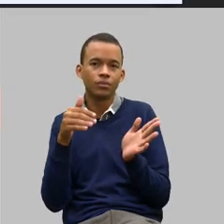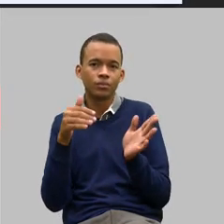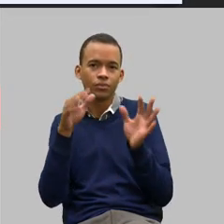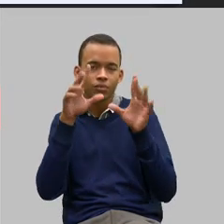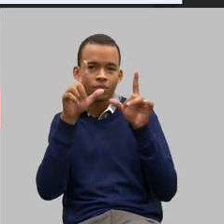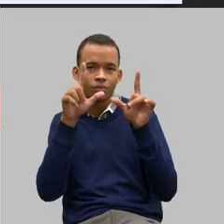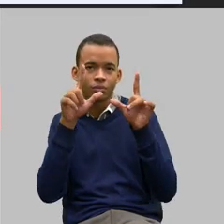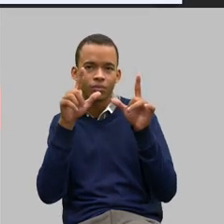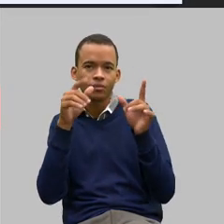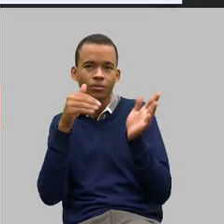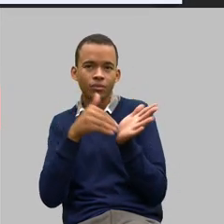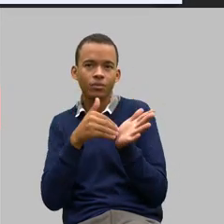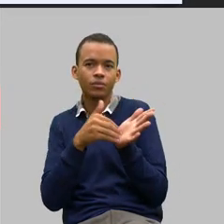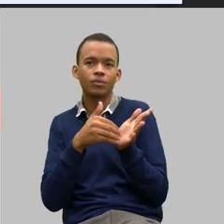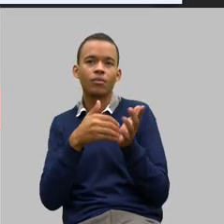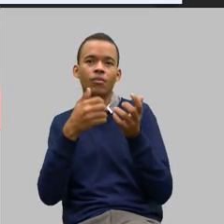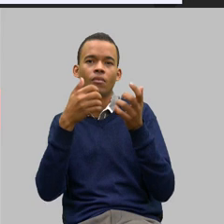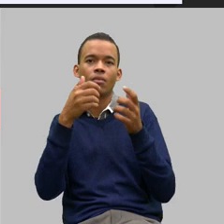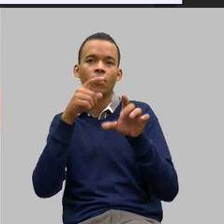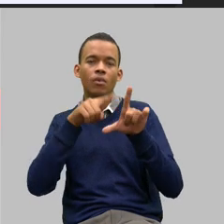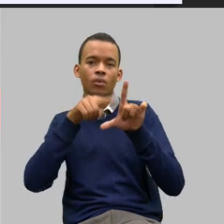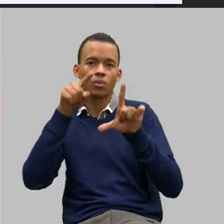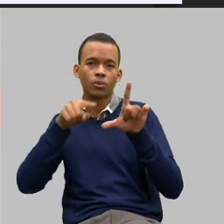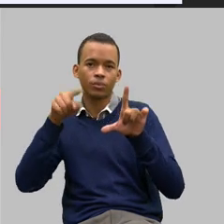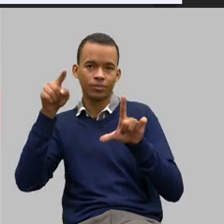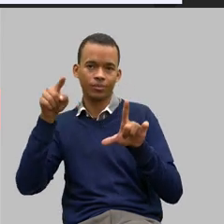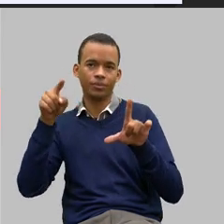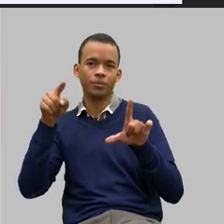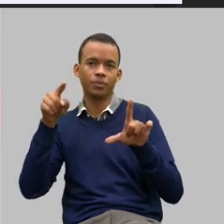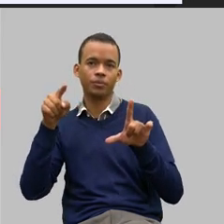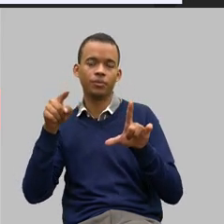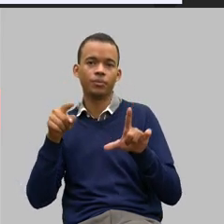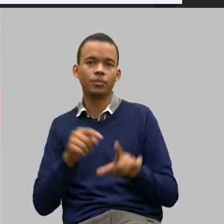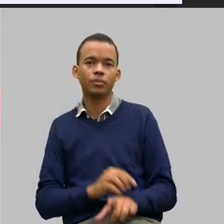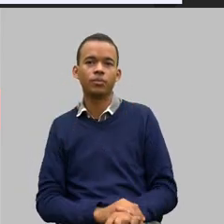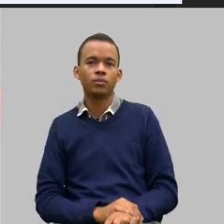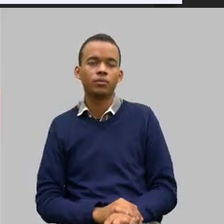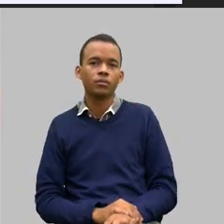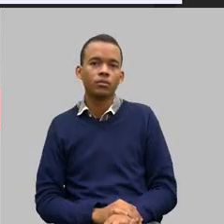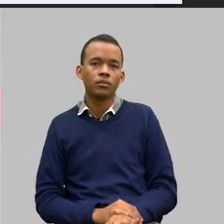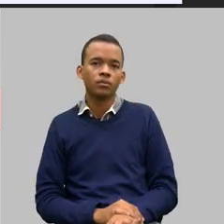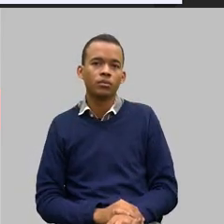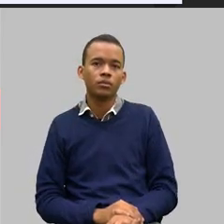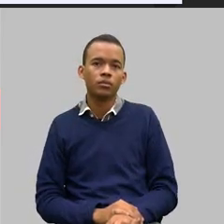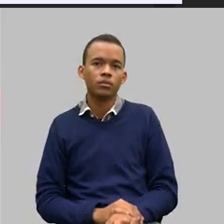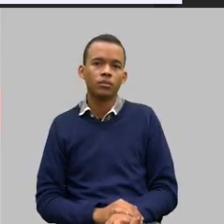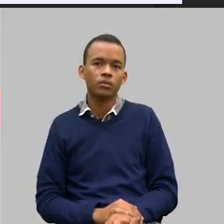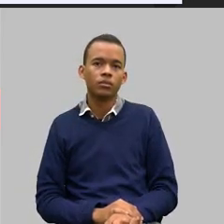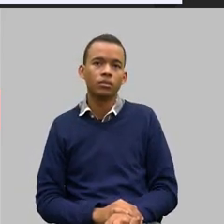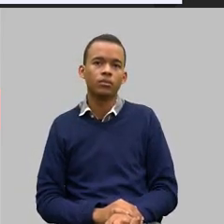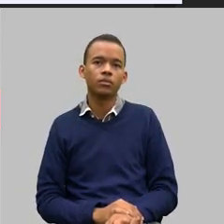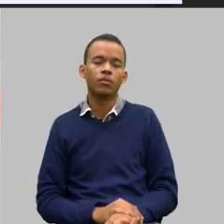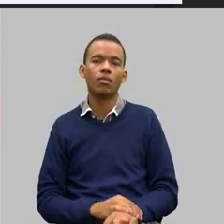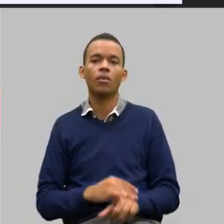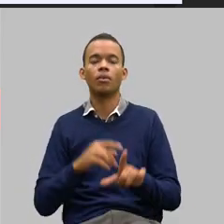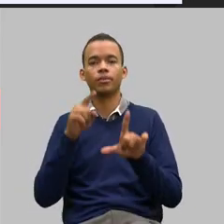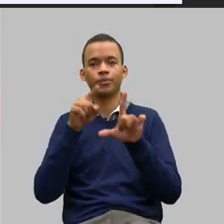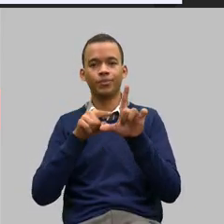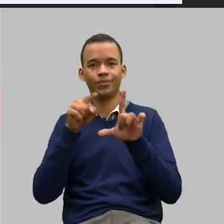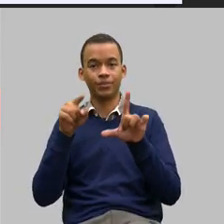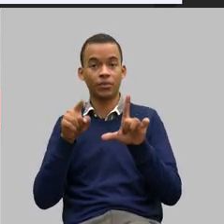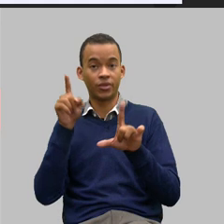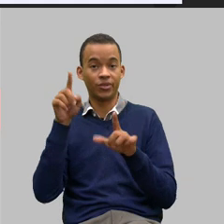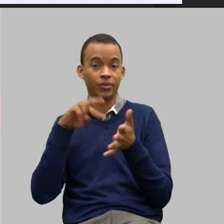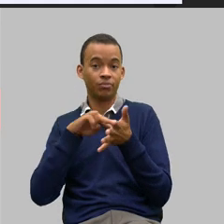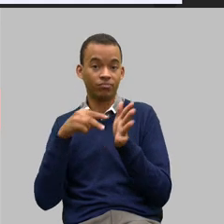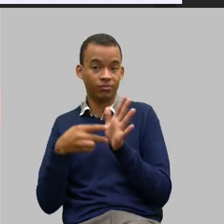rodoviária mostrando esse gráfico para mim isso aqui é é o que eu posso chamar aqui de caminho da prosperidade né A gente vinha né com